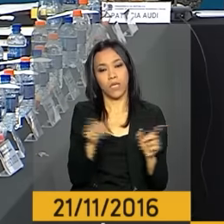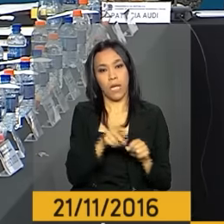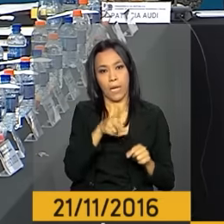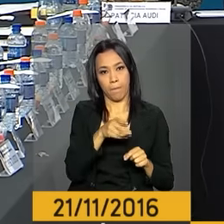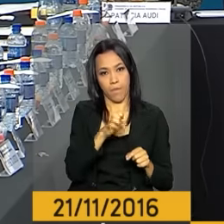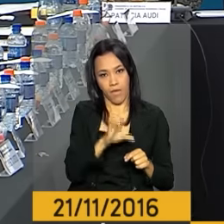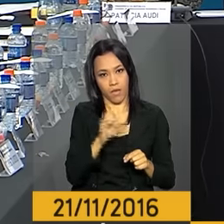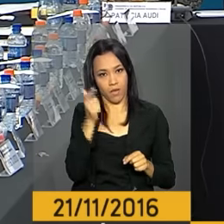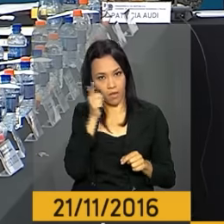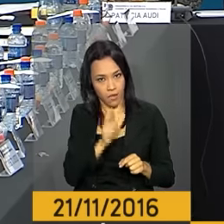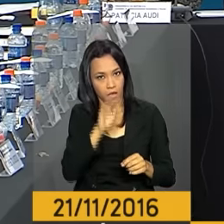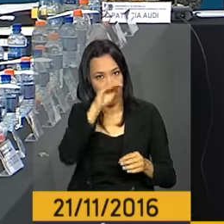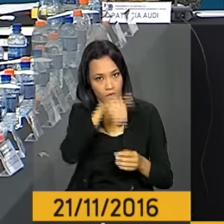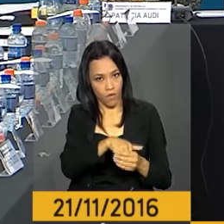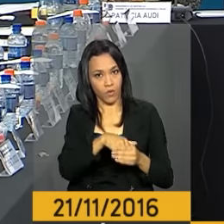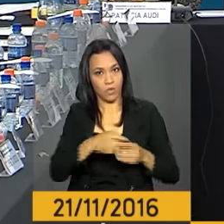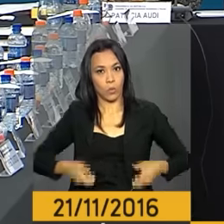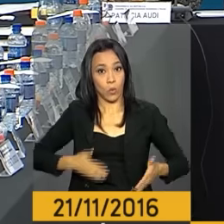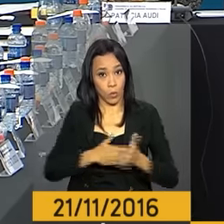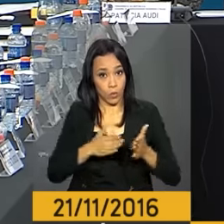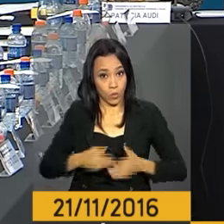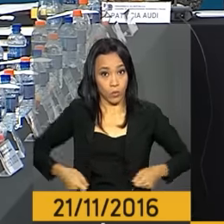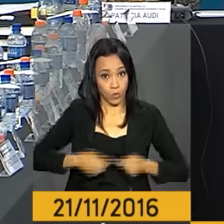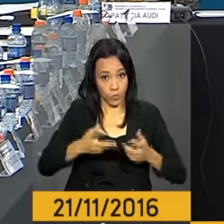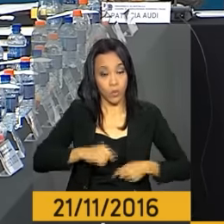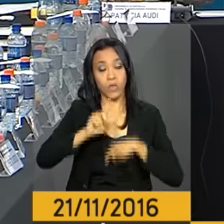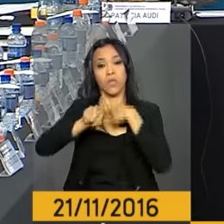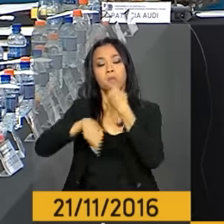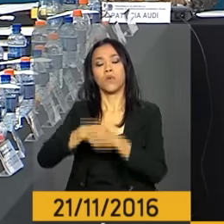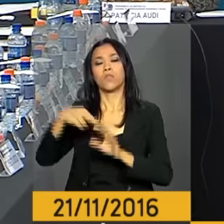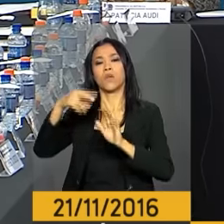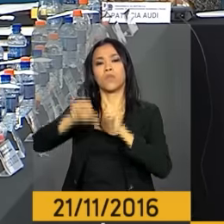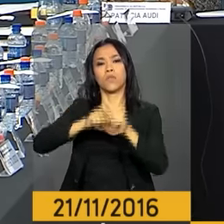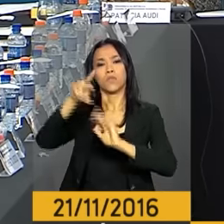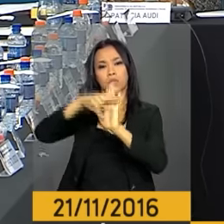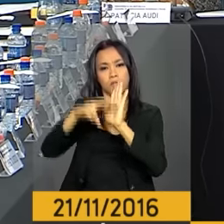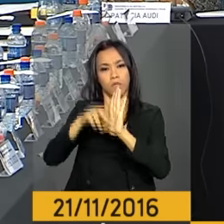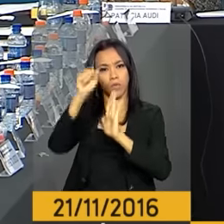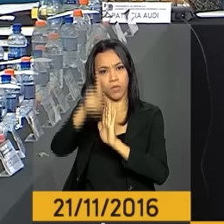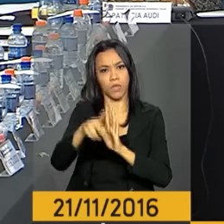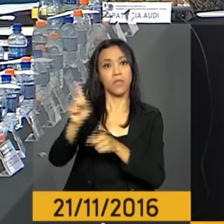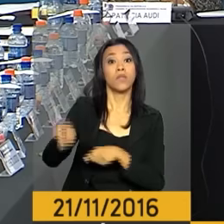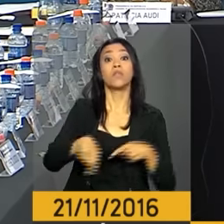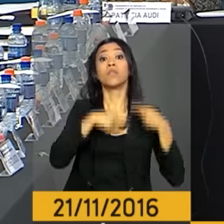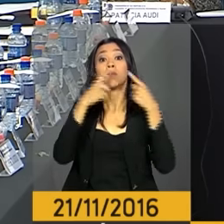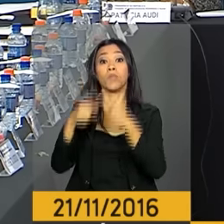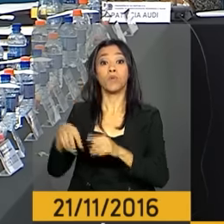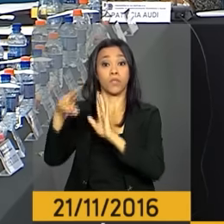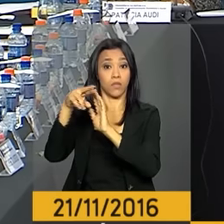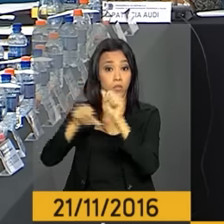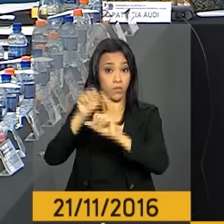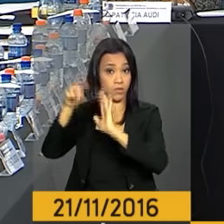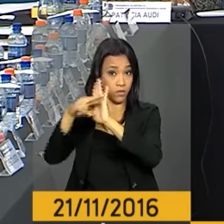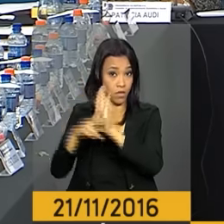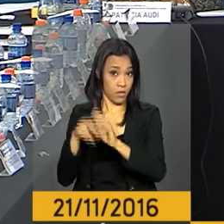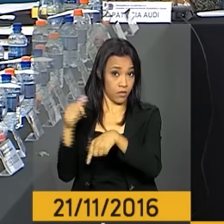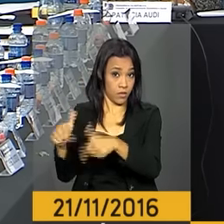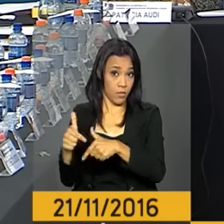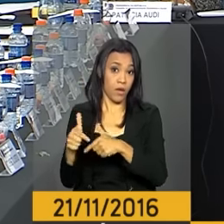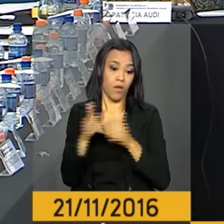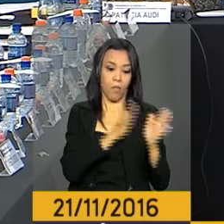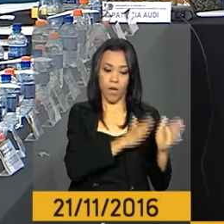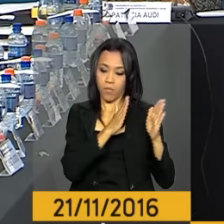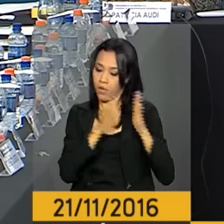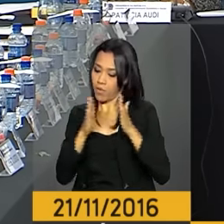vamos à reforma da Previdência, subsequentemente vamos à reforma trabalhista, que, de resto, até já vem sendo